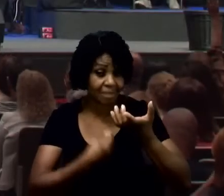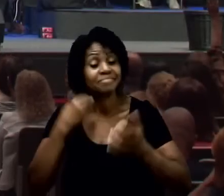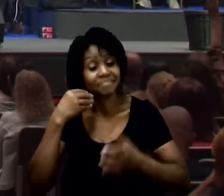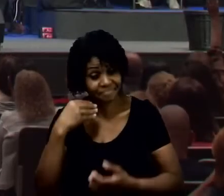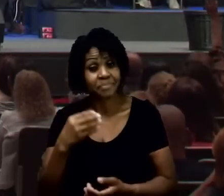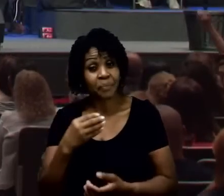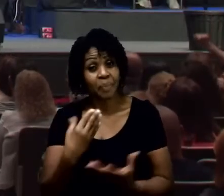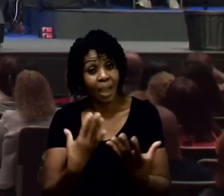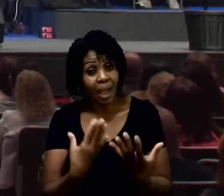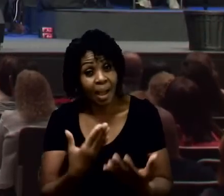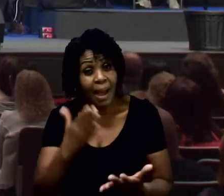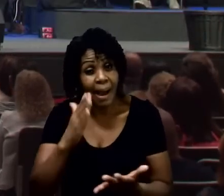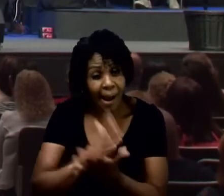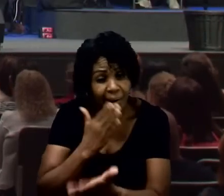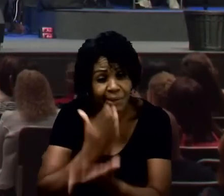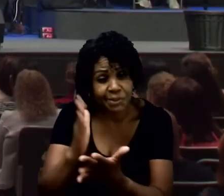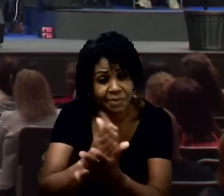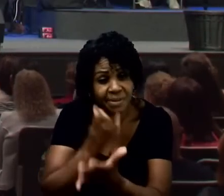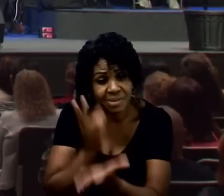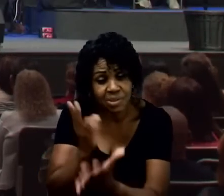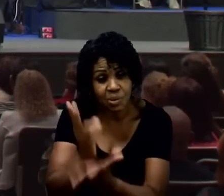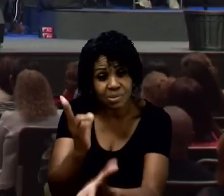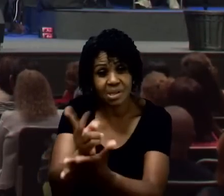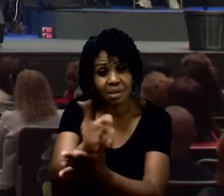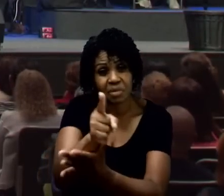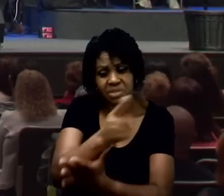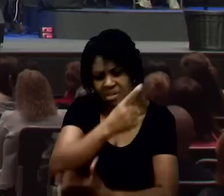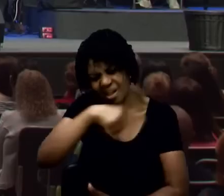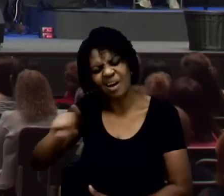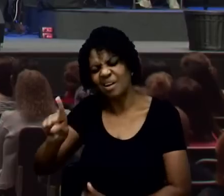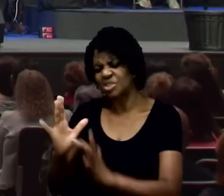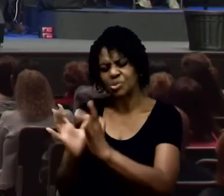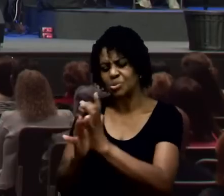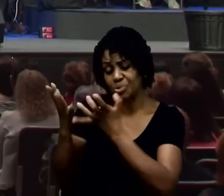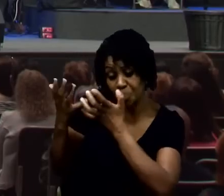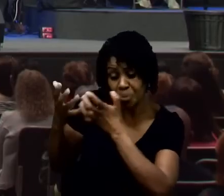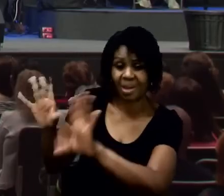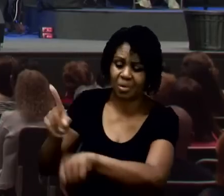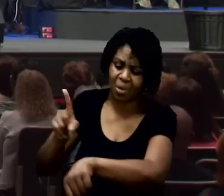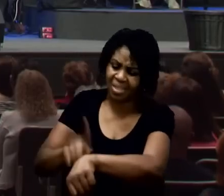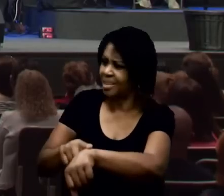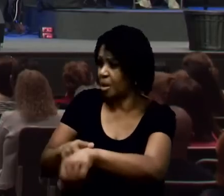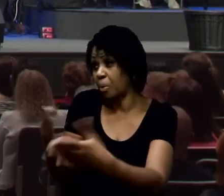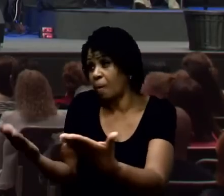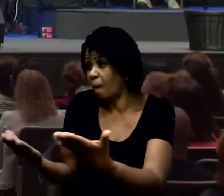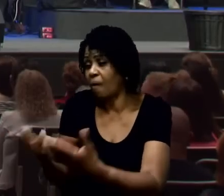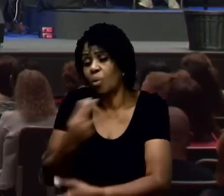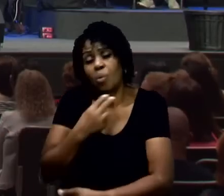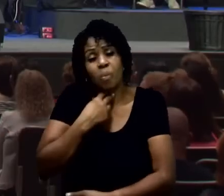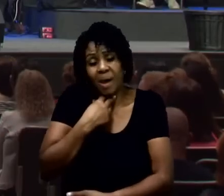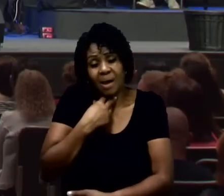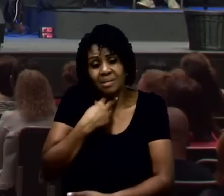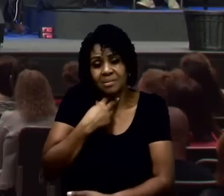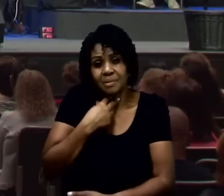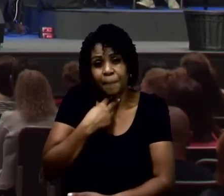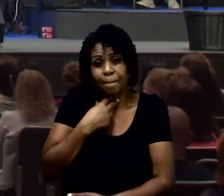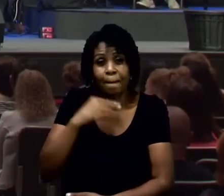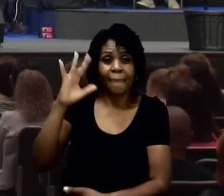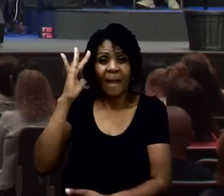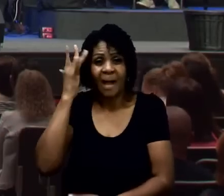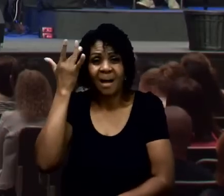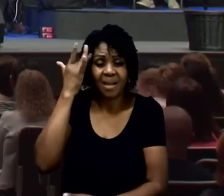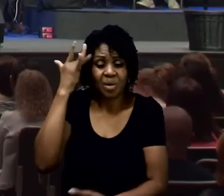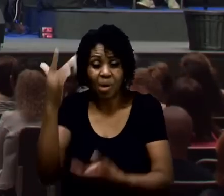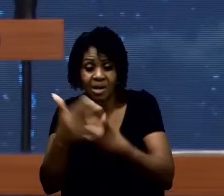Mas eu vou dizer que muitas vezes. Você expulsa Jesus da sua vida. Você expulsa quando você não tem tempo para ele. Você expulsa quando você acha. Que as